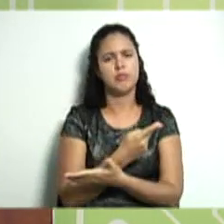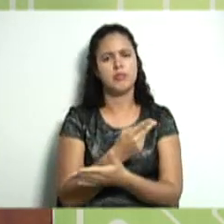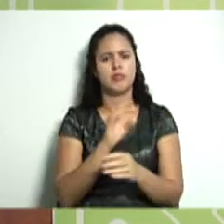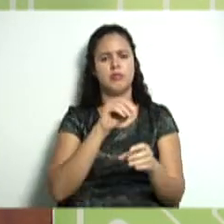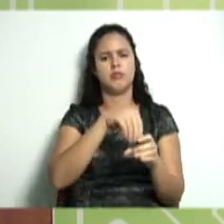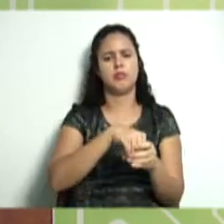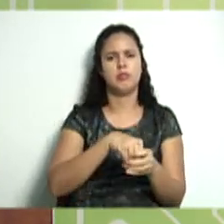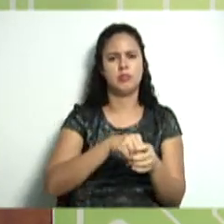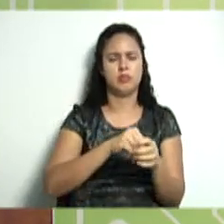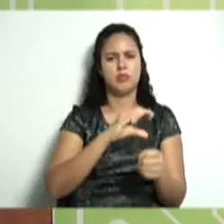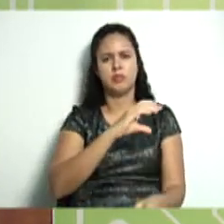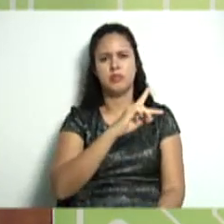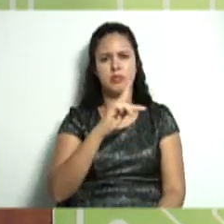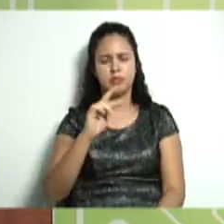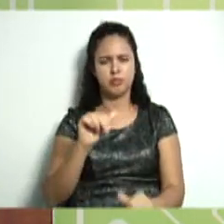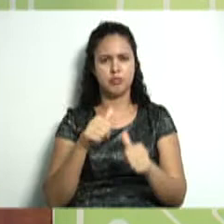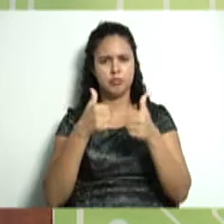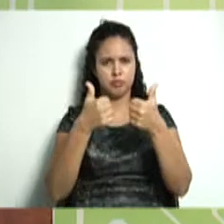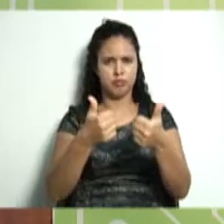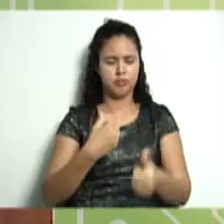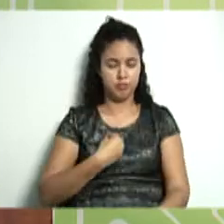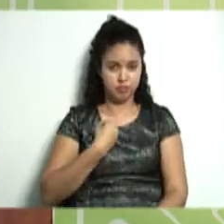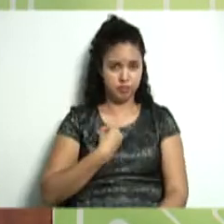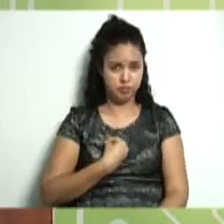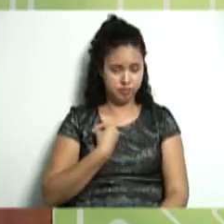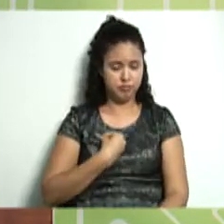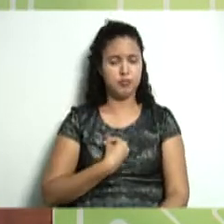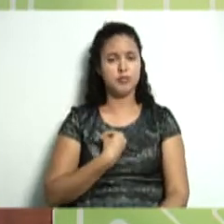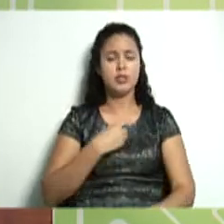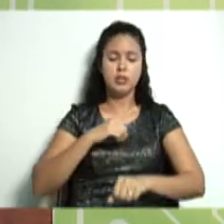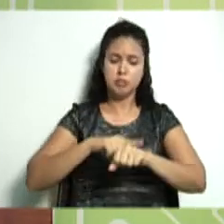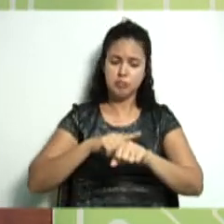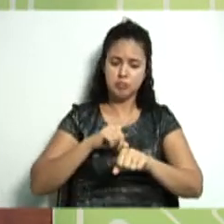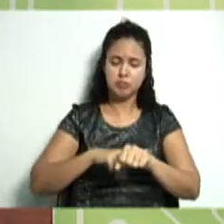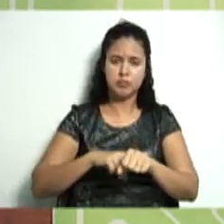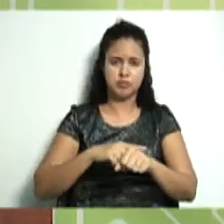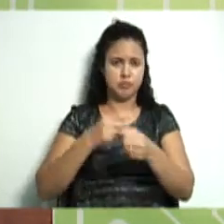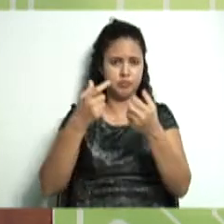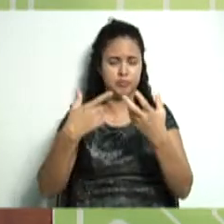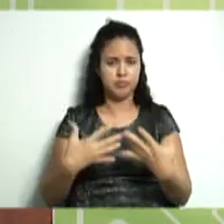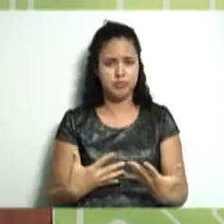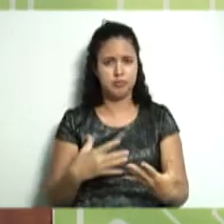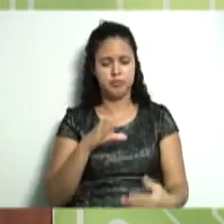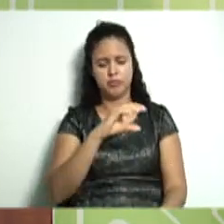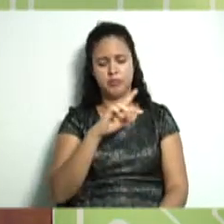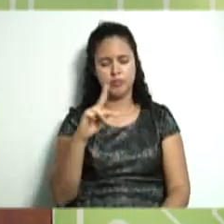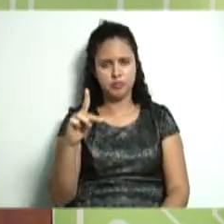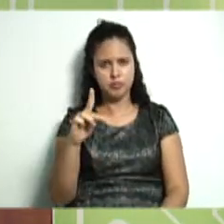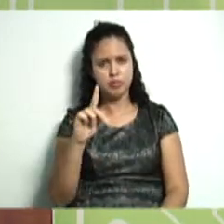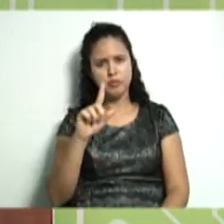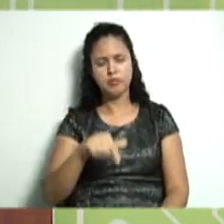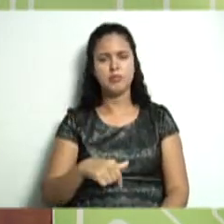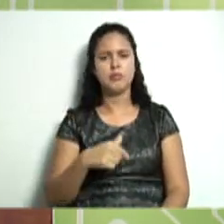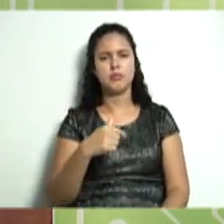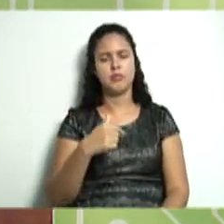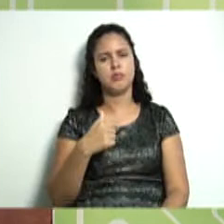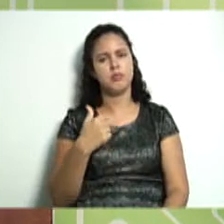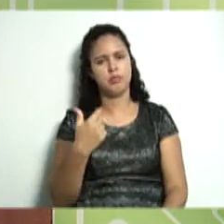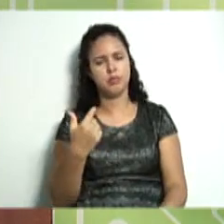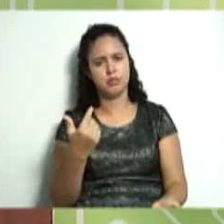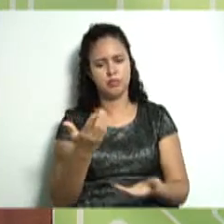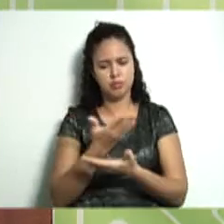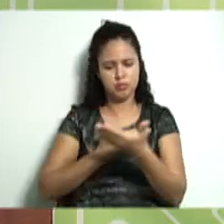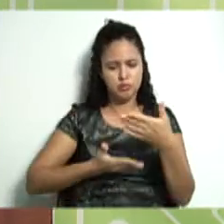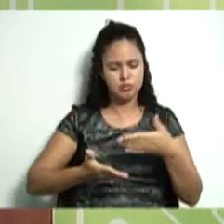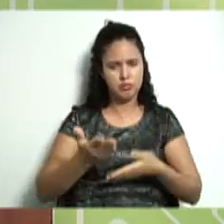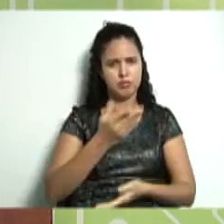para melhorar a vida da pessoa. E é nesse momento que a gente diz que a cooperativa, ela sim promove a interação